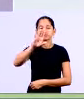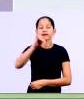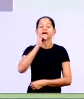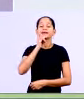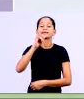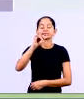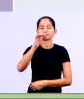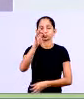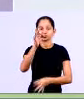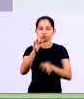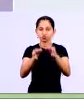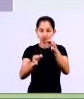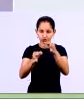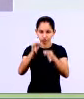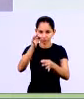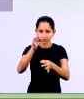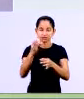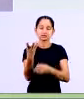juízes,